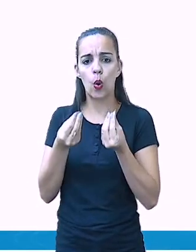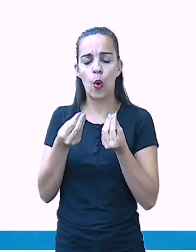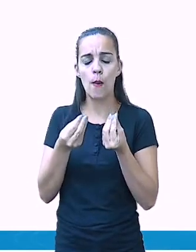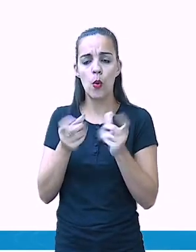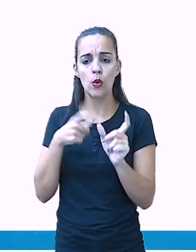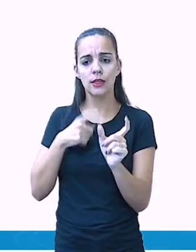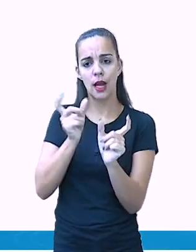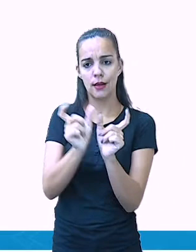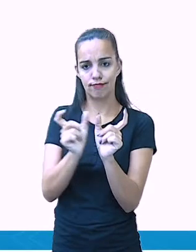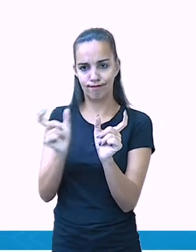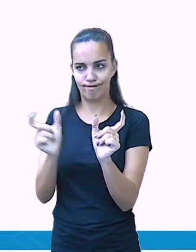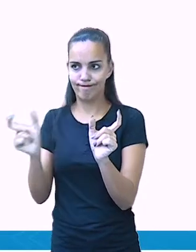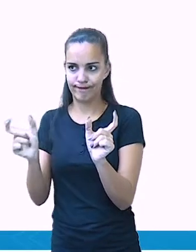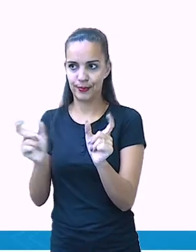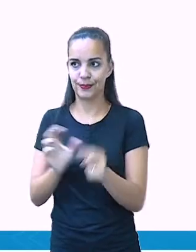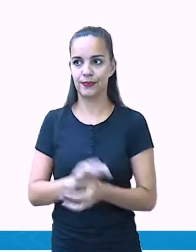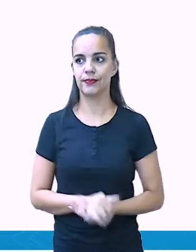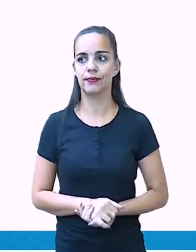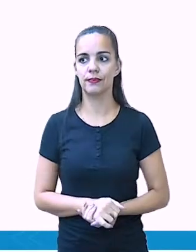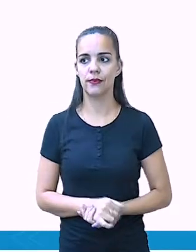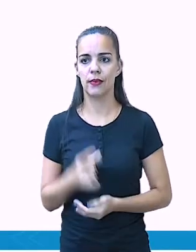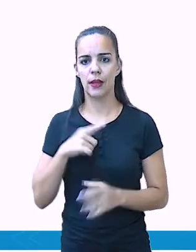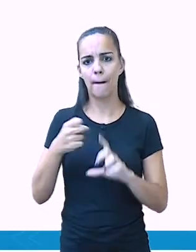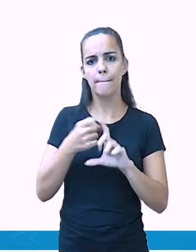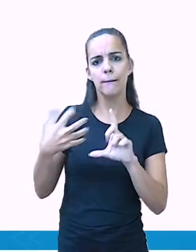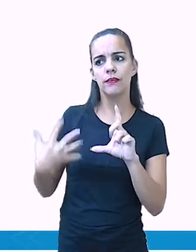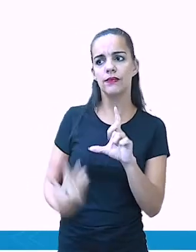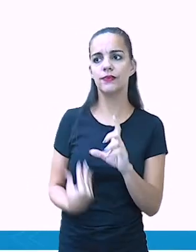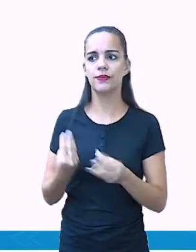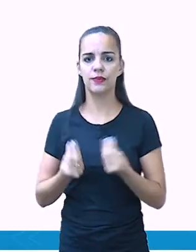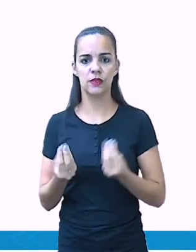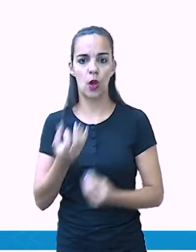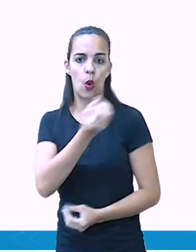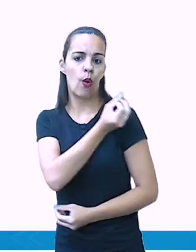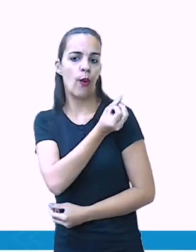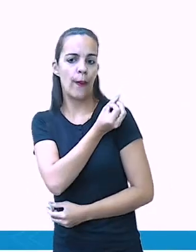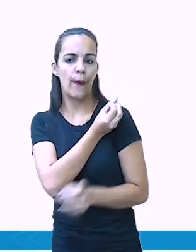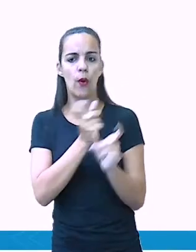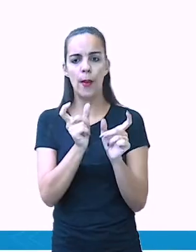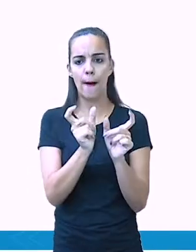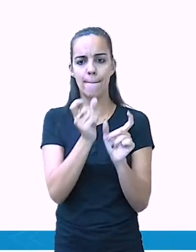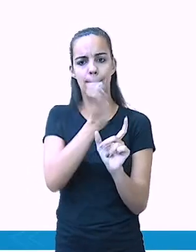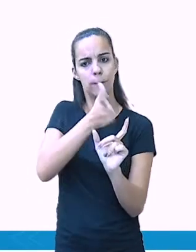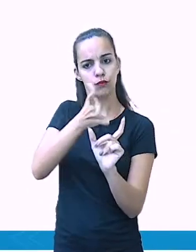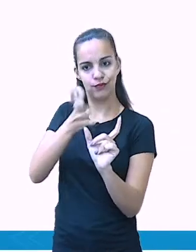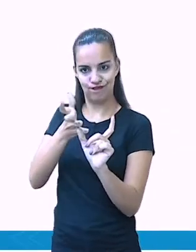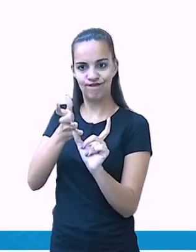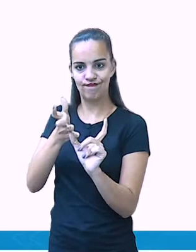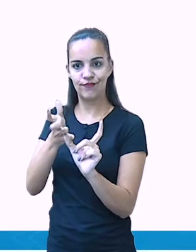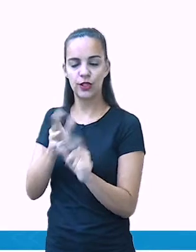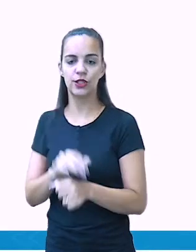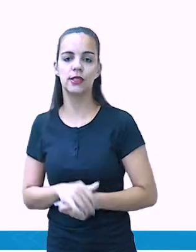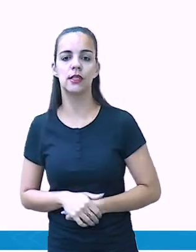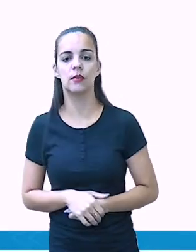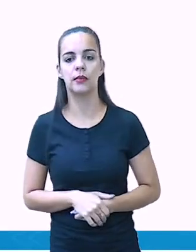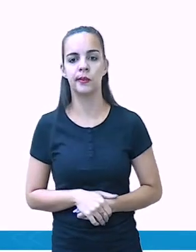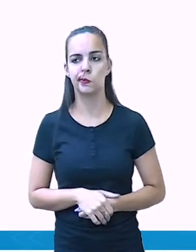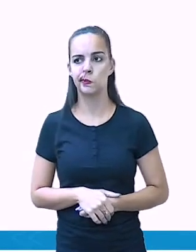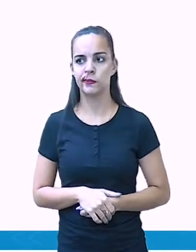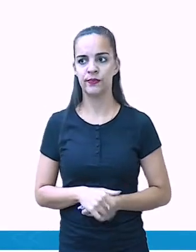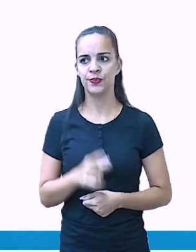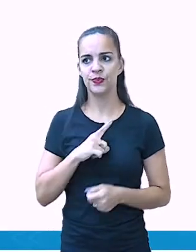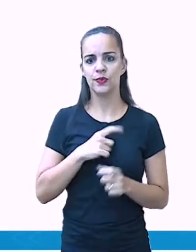exemplo, eu posso classificar quanto ao número de sílabas. Quantas sílabas tem essa palavra, não é